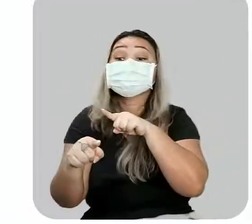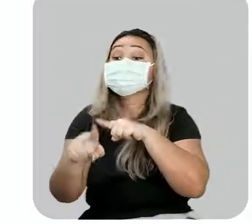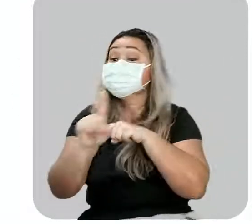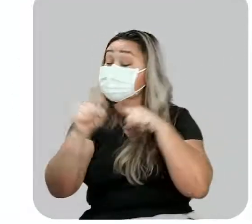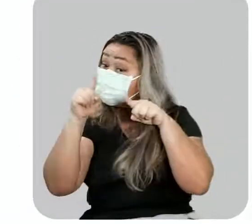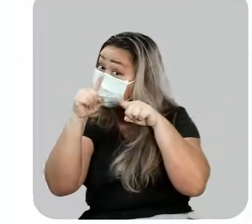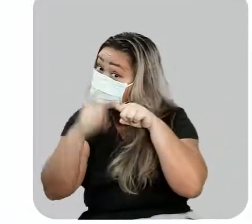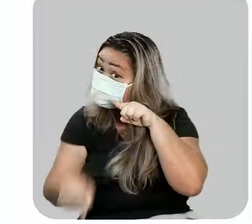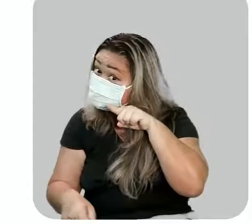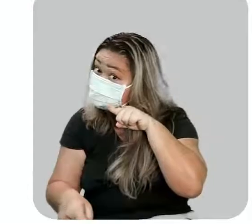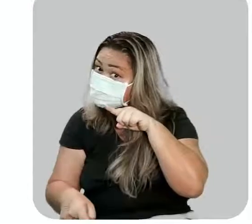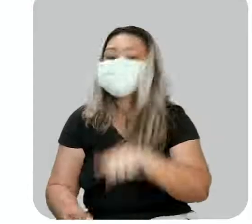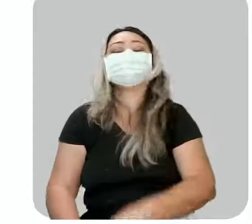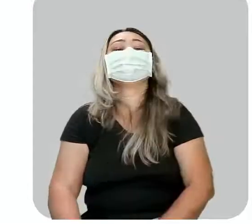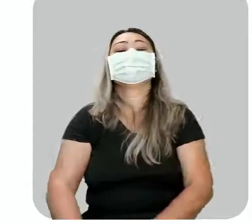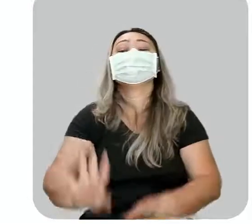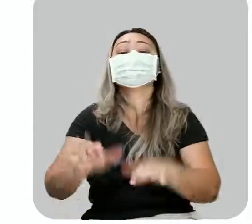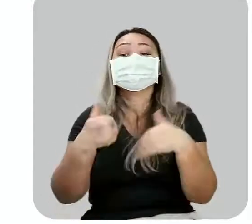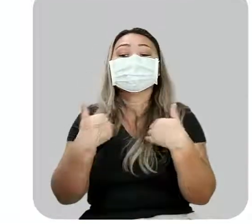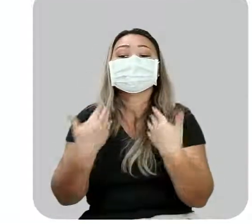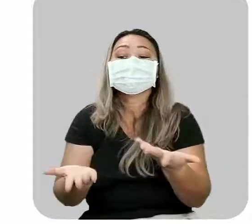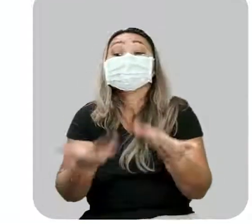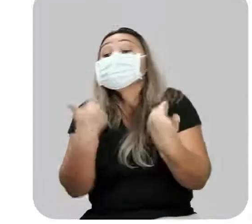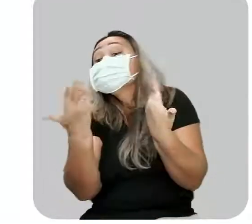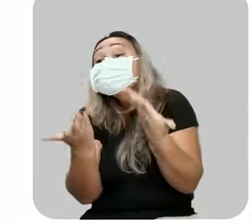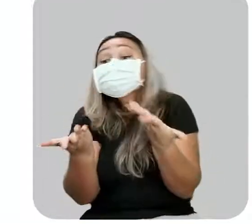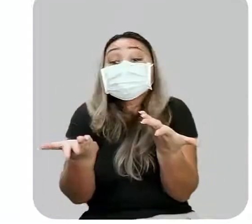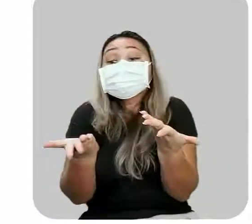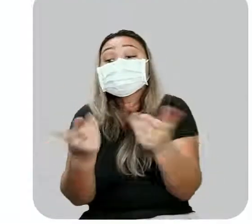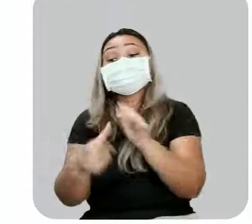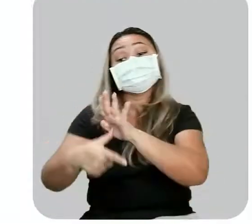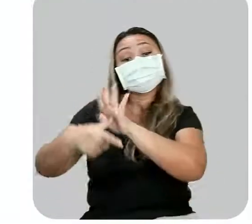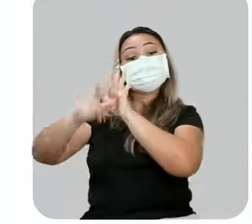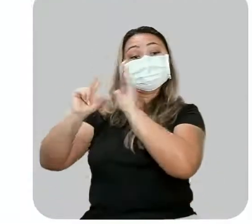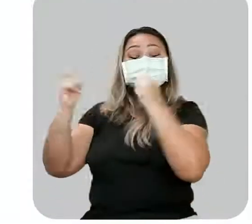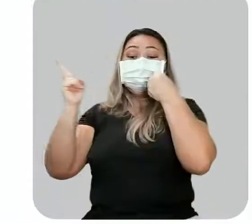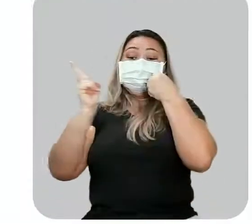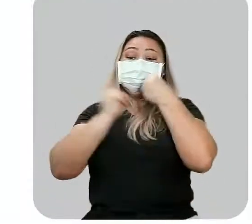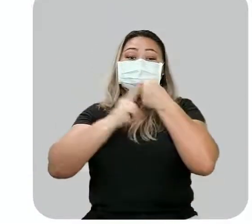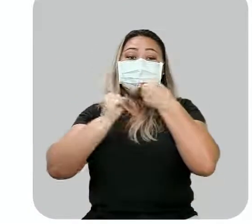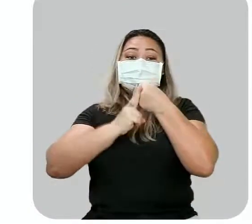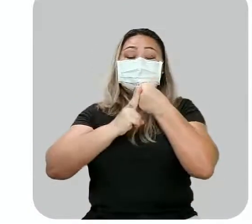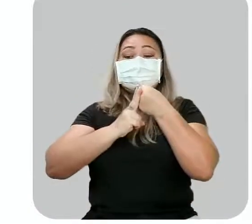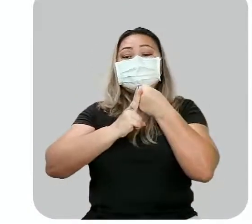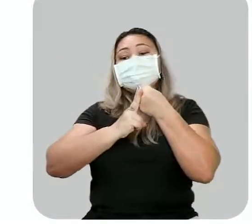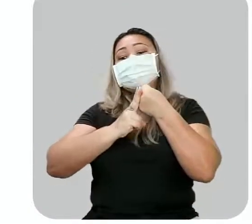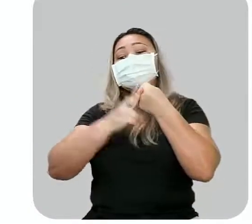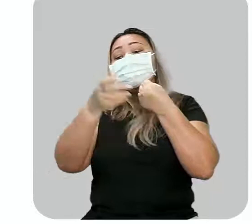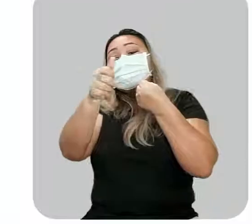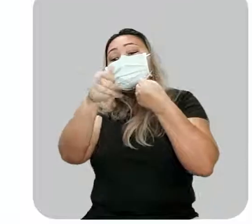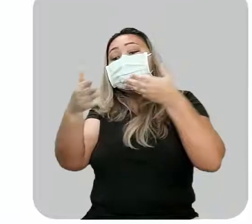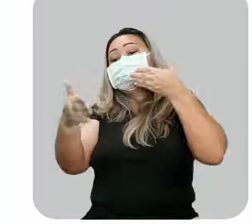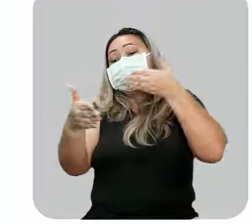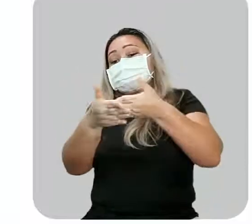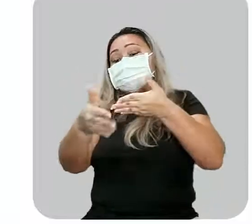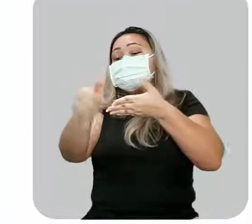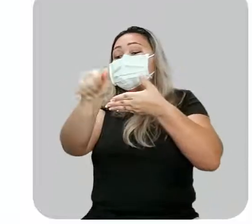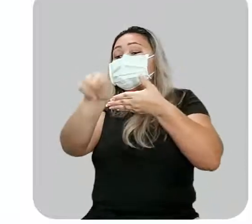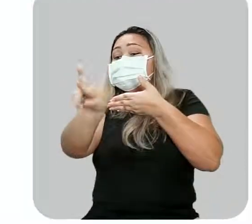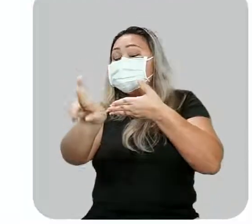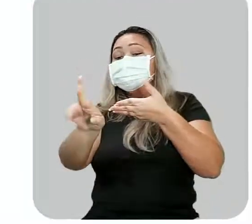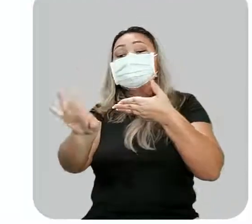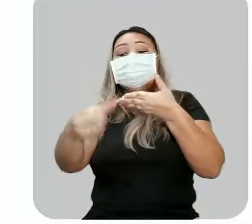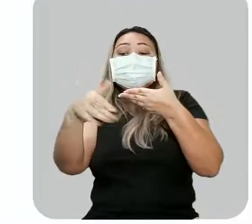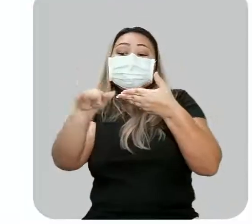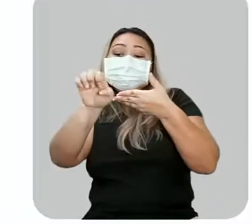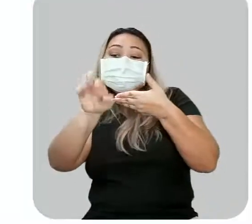diz tudo. Proibido. Quando, amada? Antes do verbo no infinitivo.